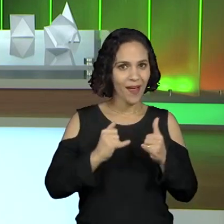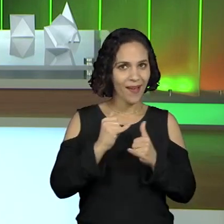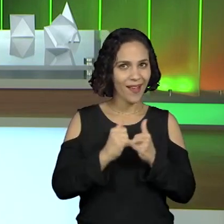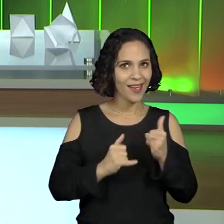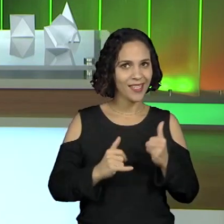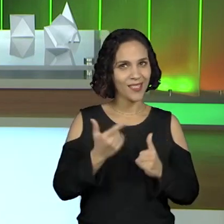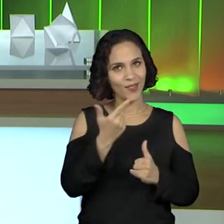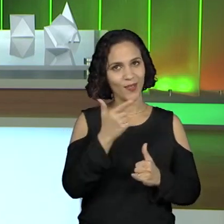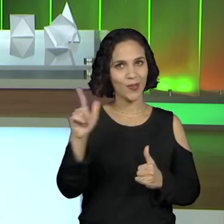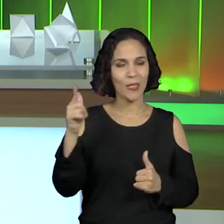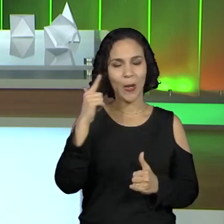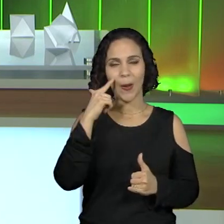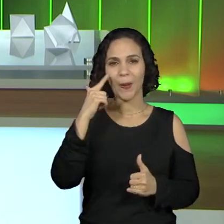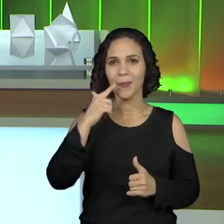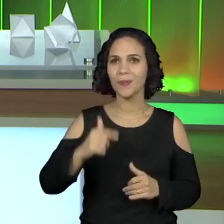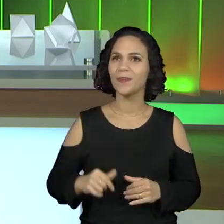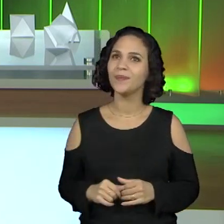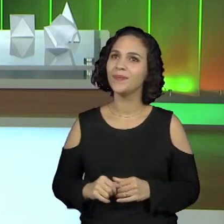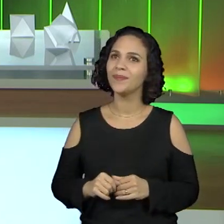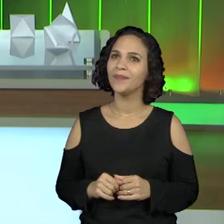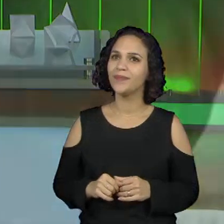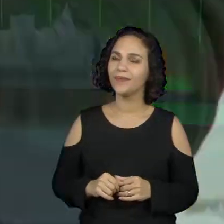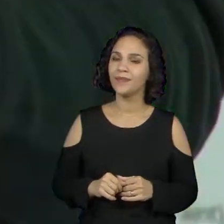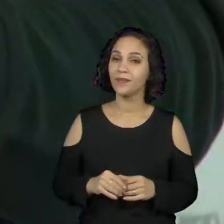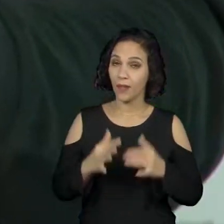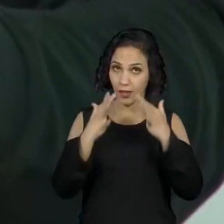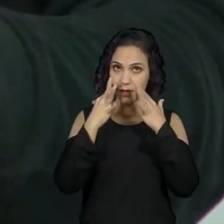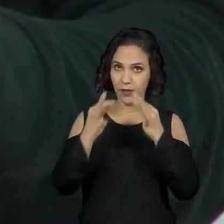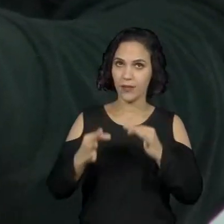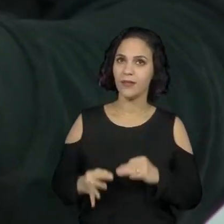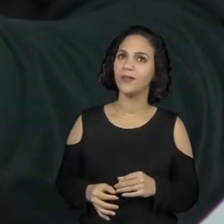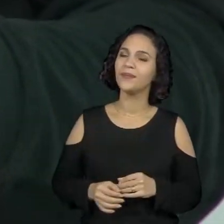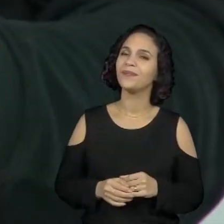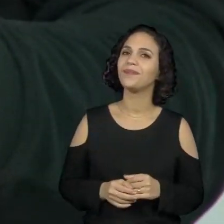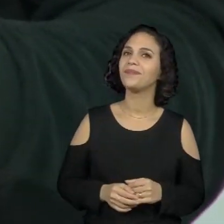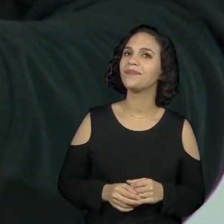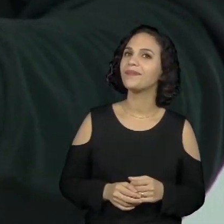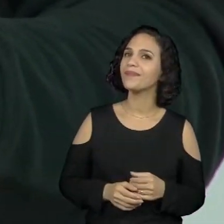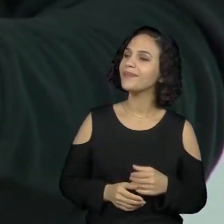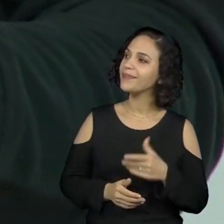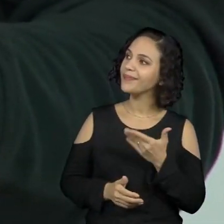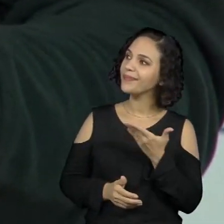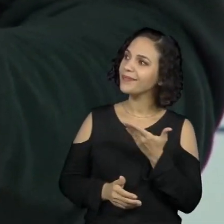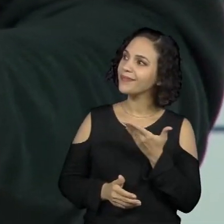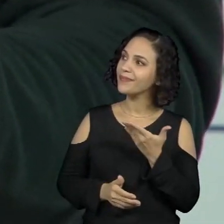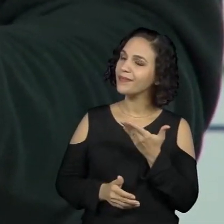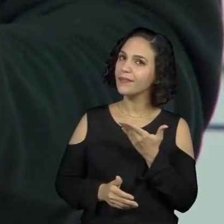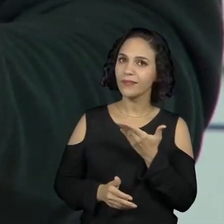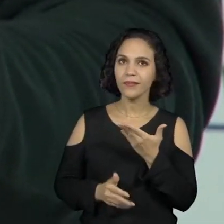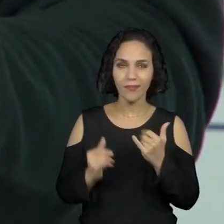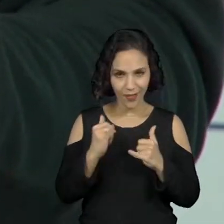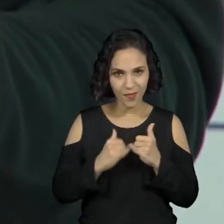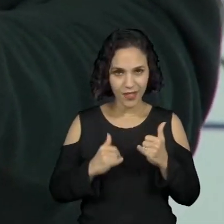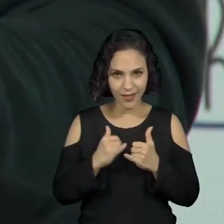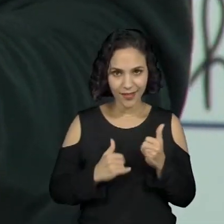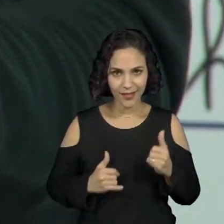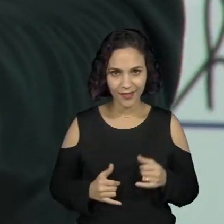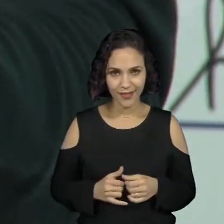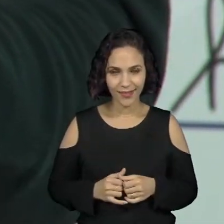com essa pirâmide aqui. Atenção, como a imagem é parecida. Parecido, não é?